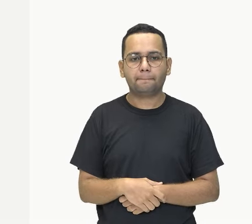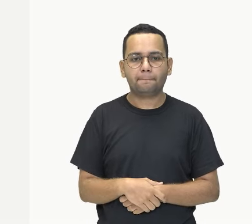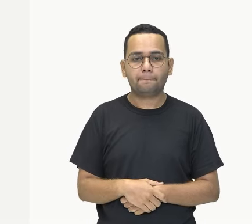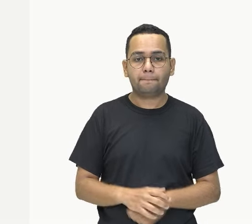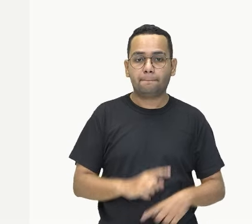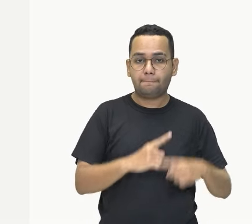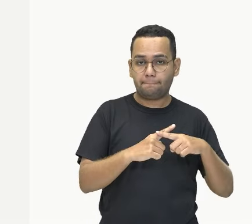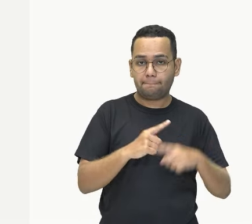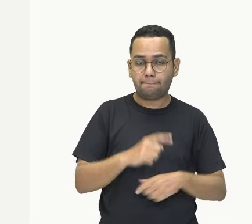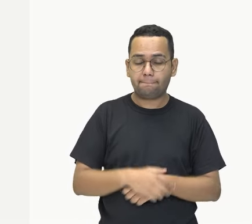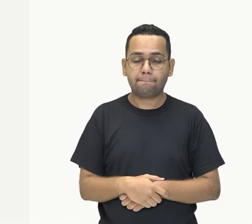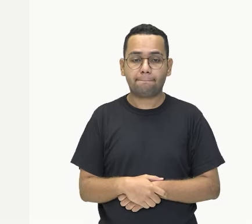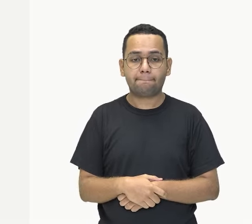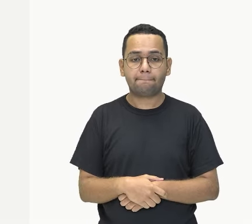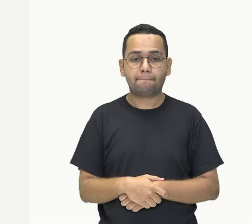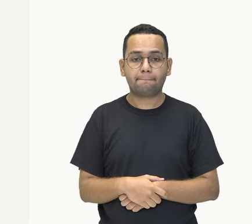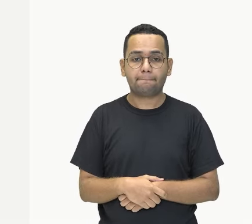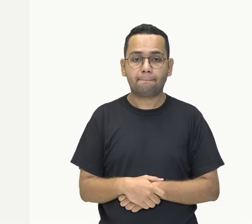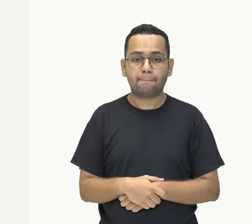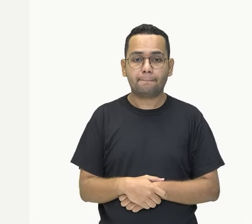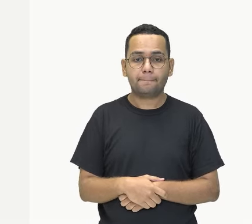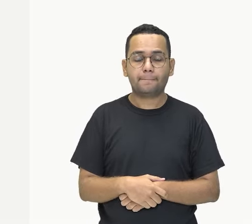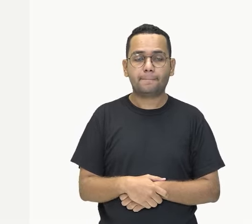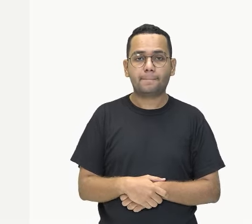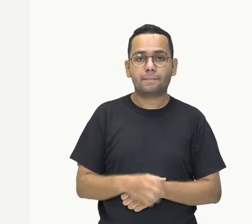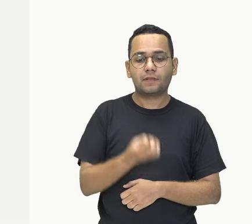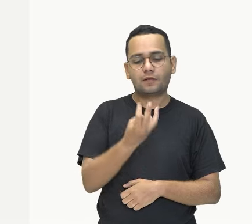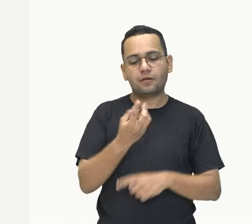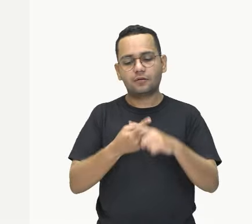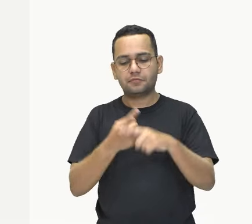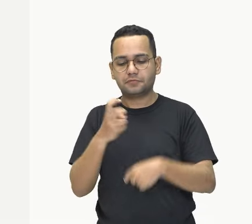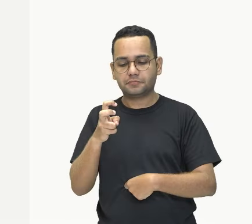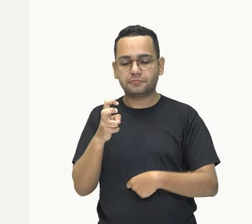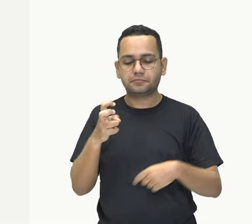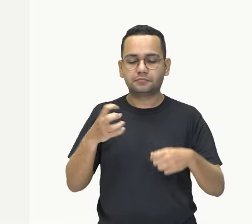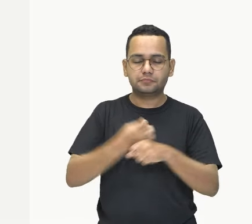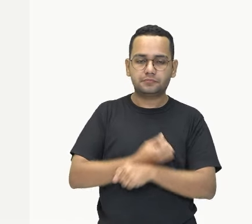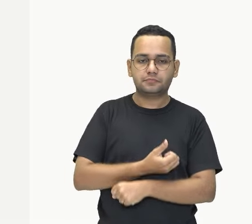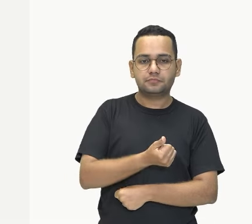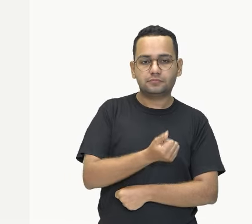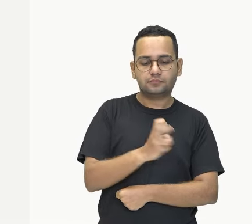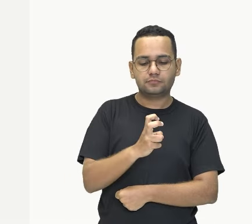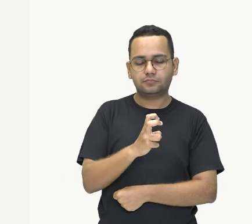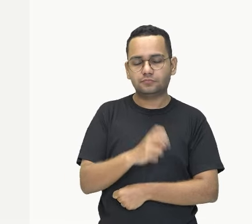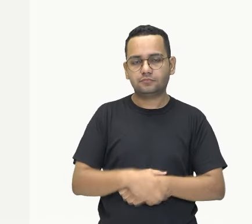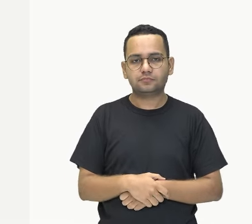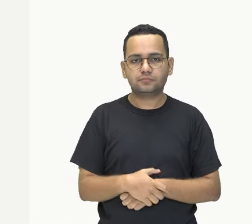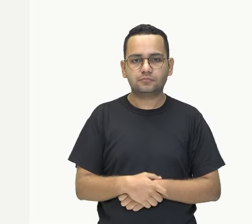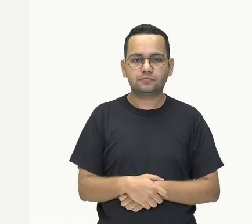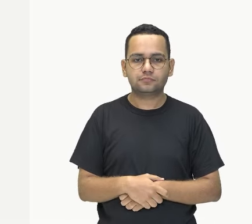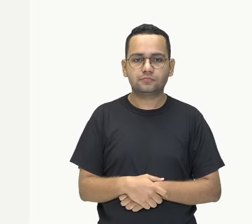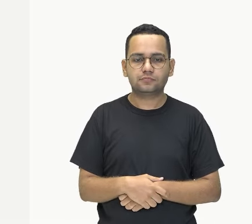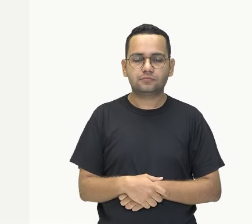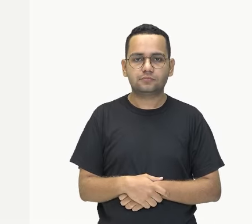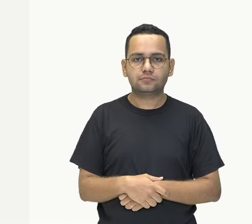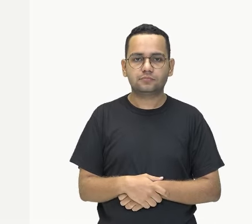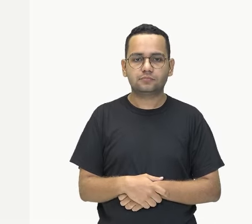Vezes, vamos aqui multiplicar os coeficientes, certo? 3 vezes 5,